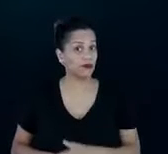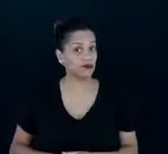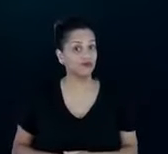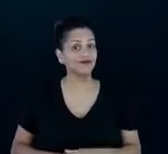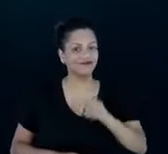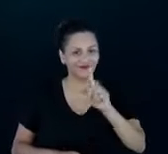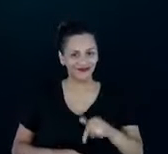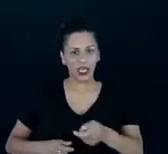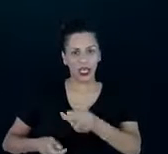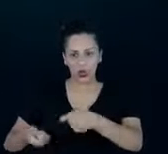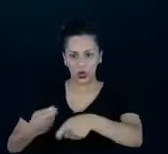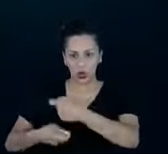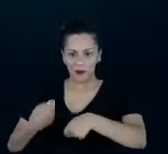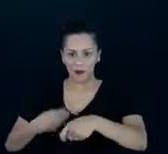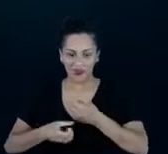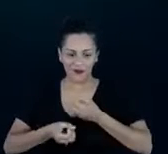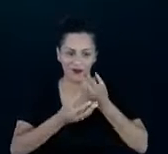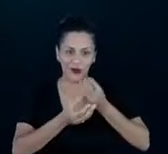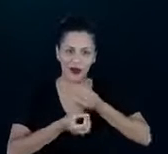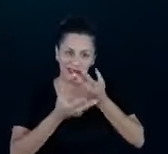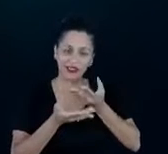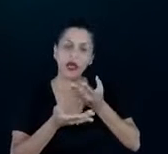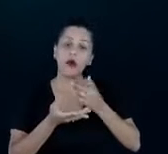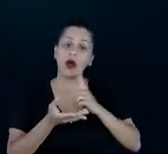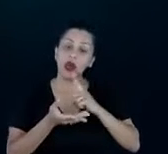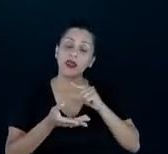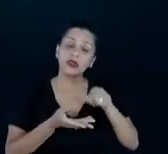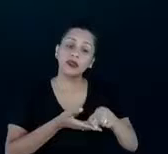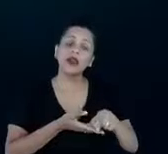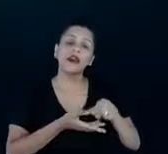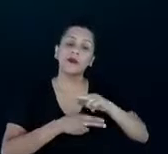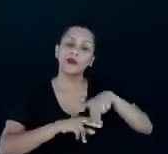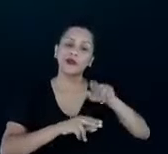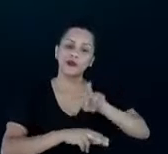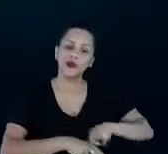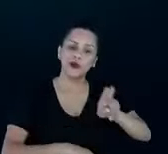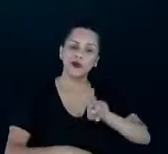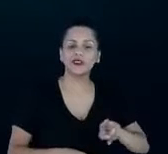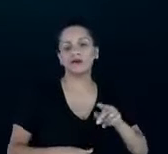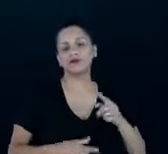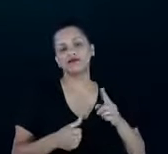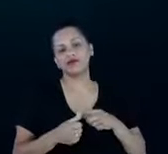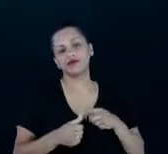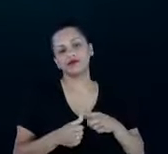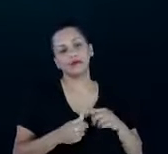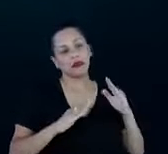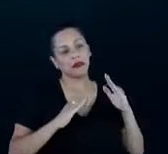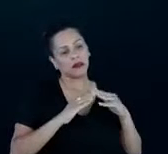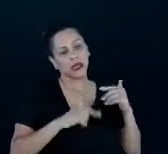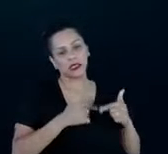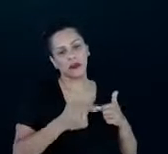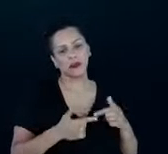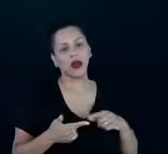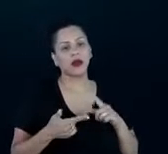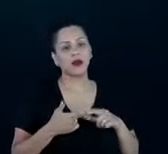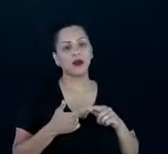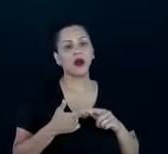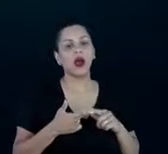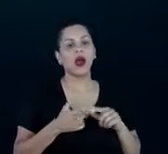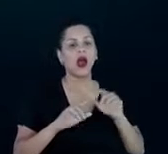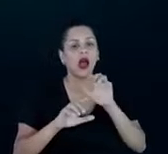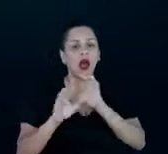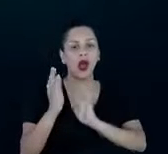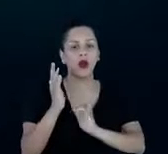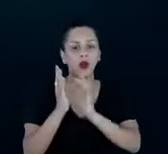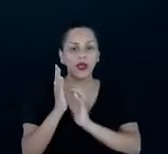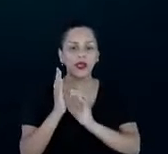dos dados que a gente tem esses dados serão usados para combustível de home Offices algoritmos Inteligência Artificial